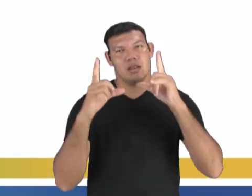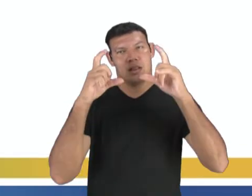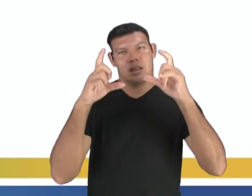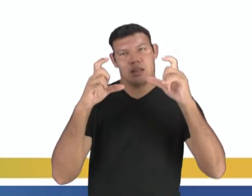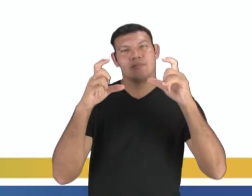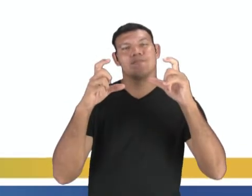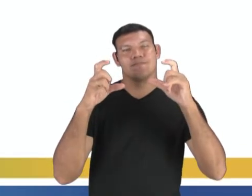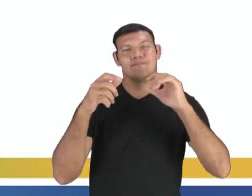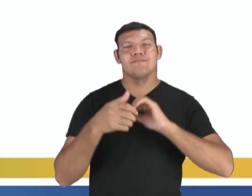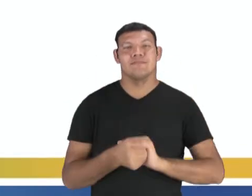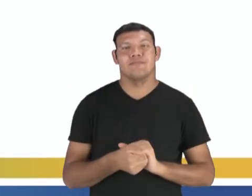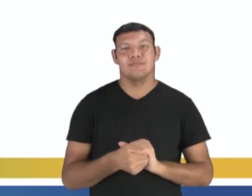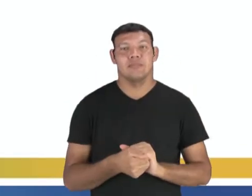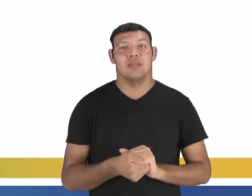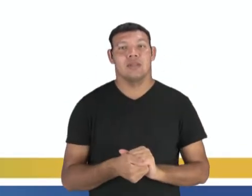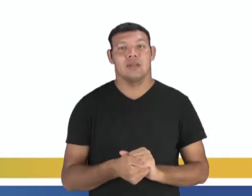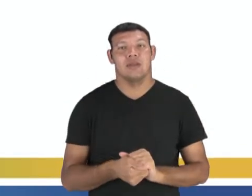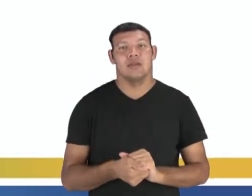revelada por